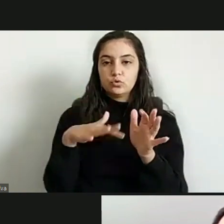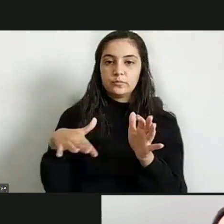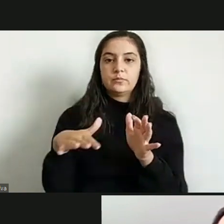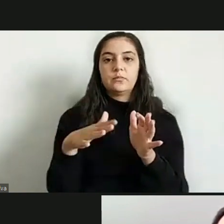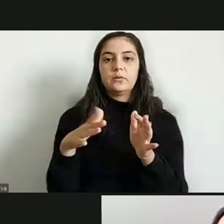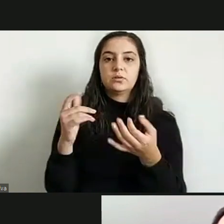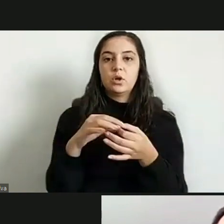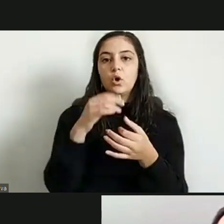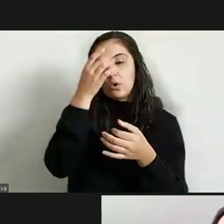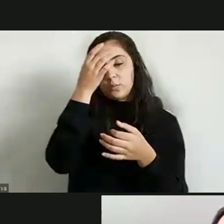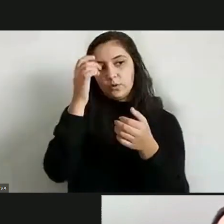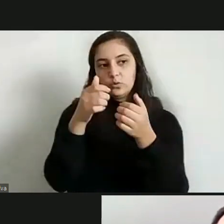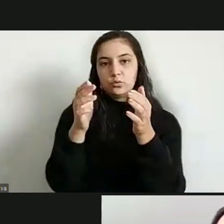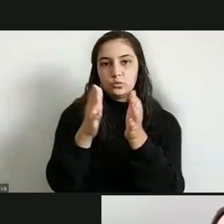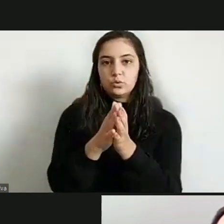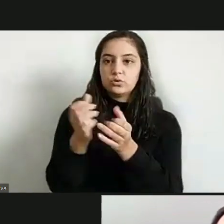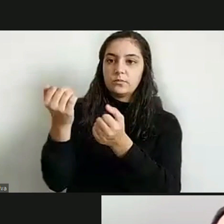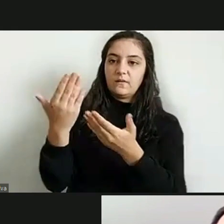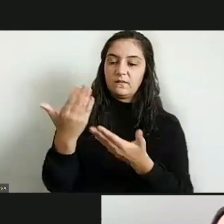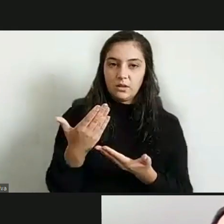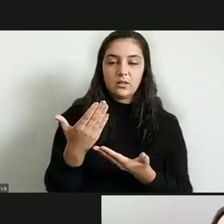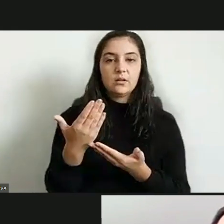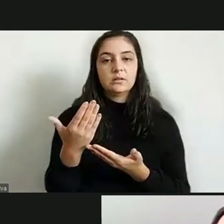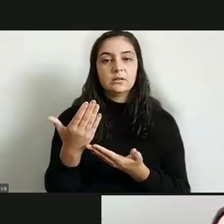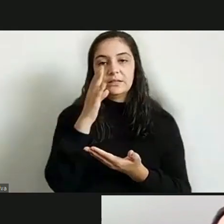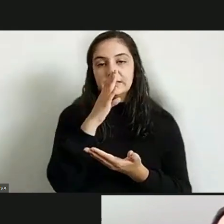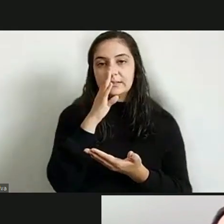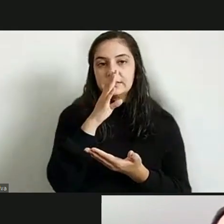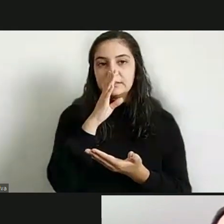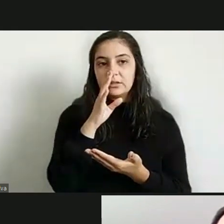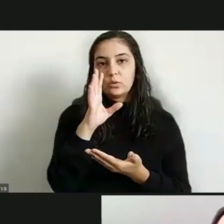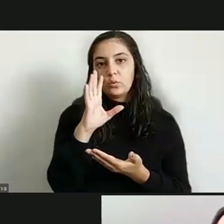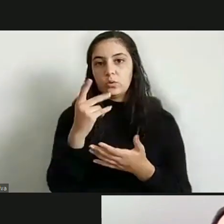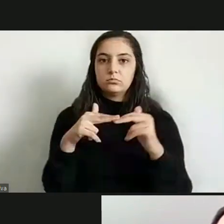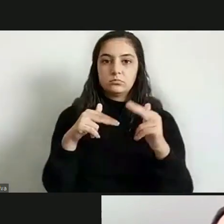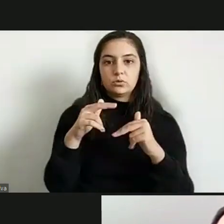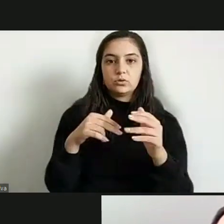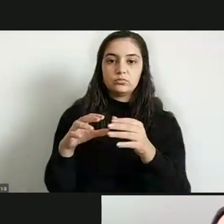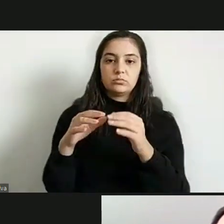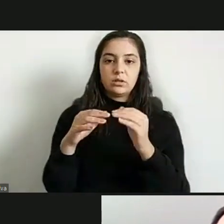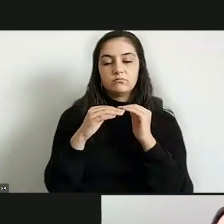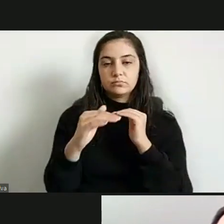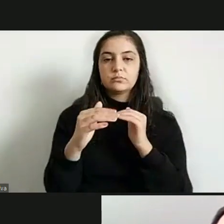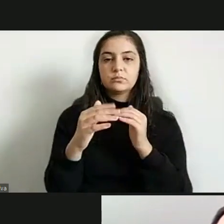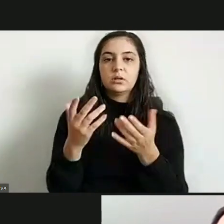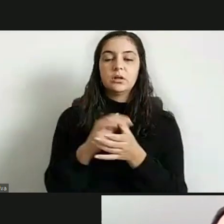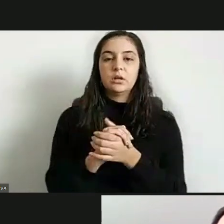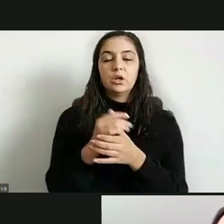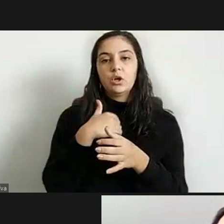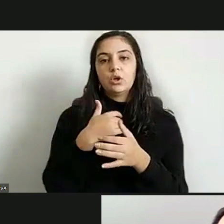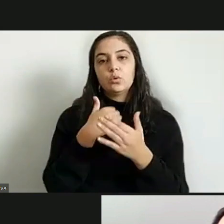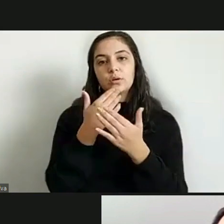as opiniões são bem-vindas quando construímos em conjunto. Eu quero